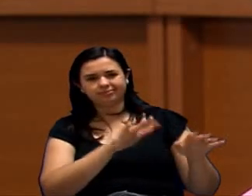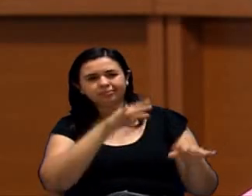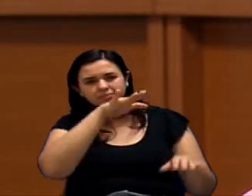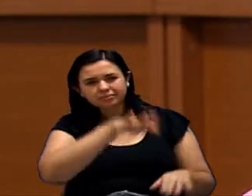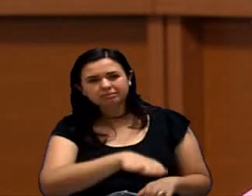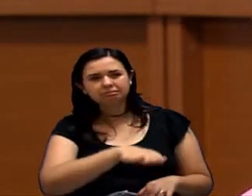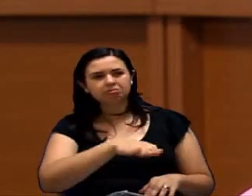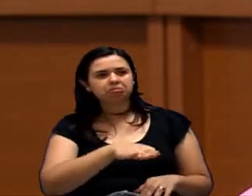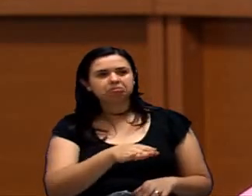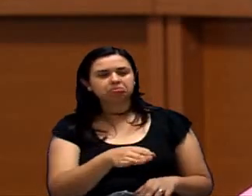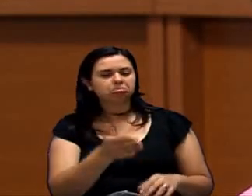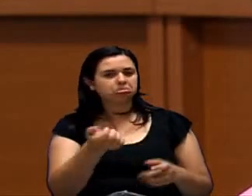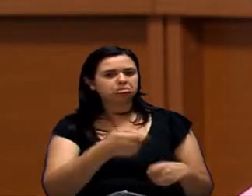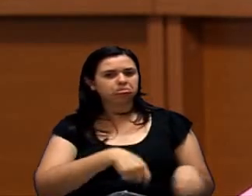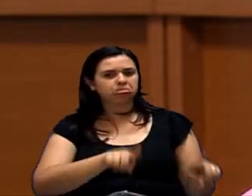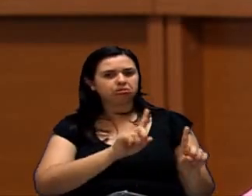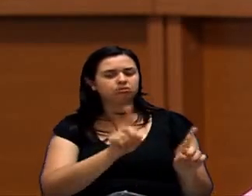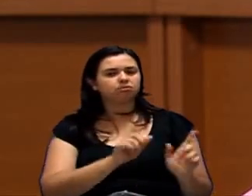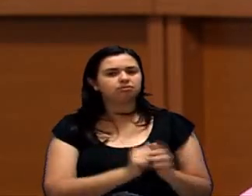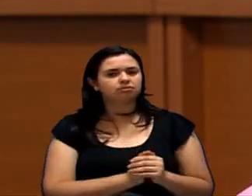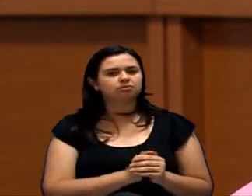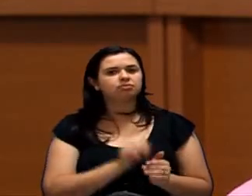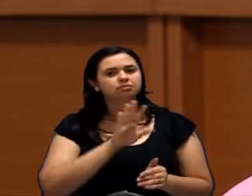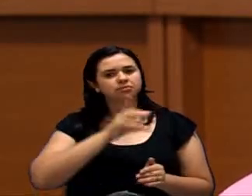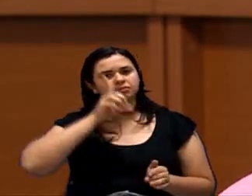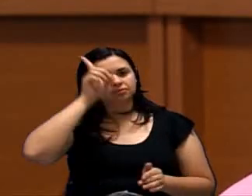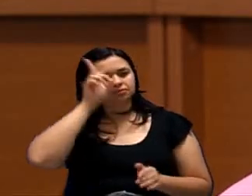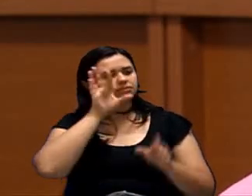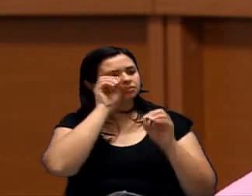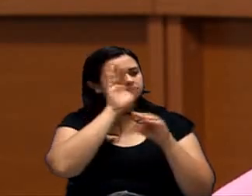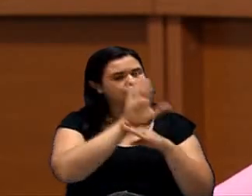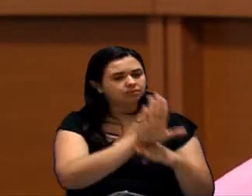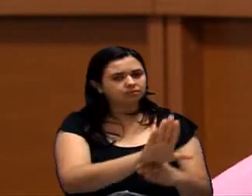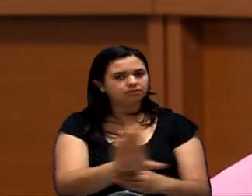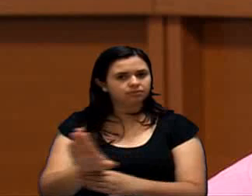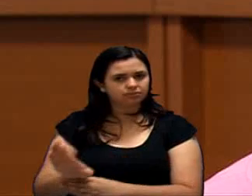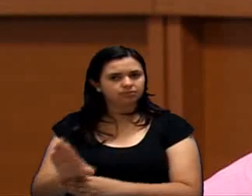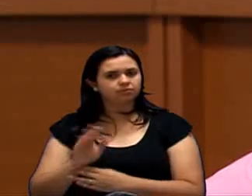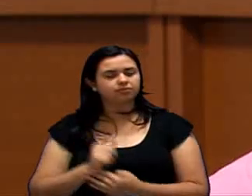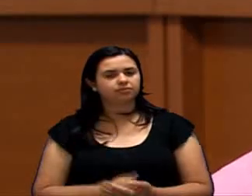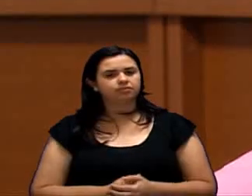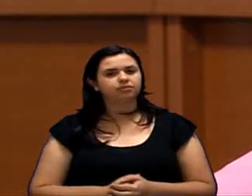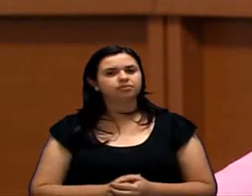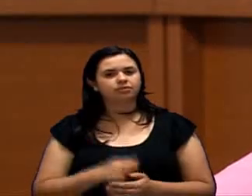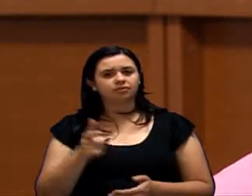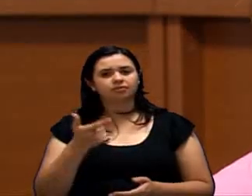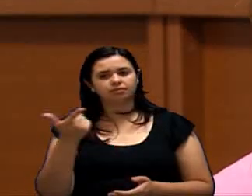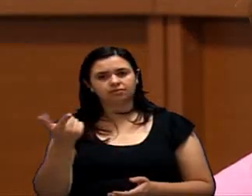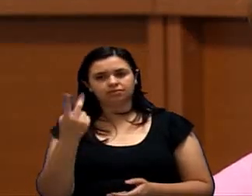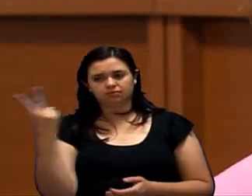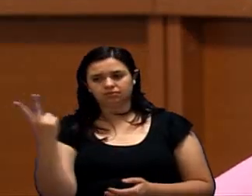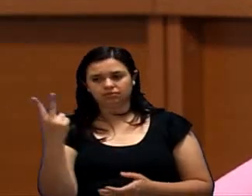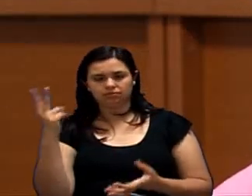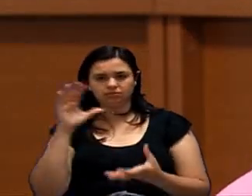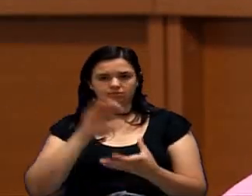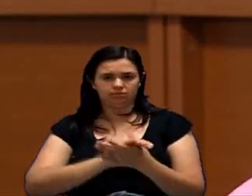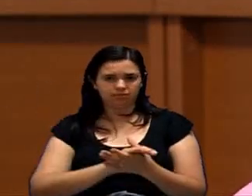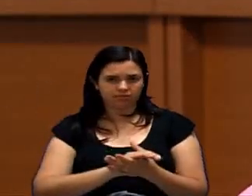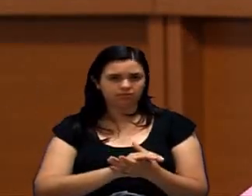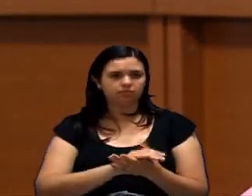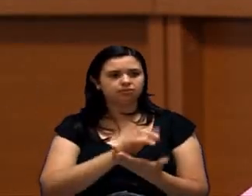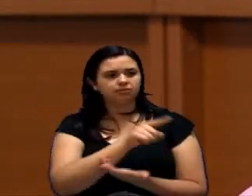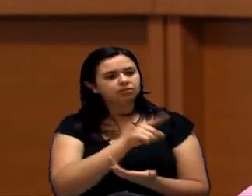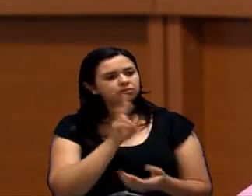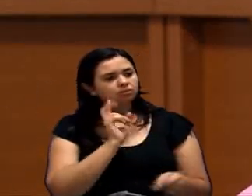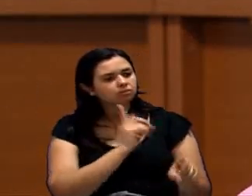miudinha não serve. Olha que coisa. Mas a gente não conhece os planos de Deus, né, minha irmã? Aí veio um casal da cidade, né, do centro da cidade, pegou,